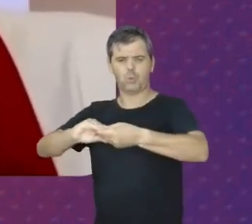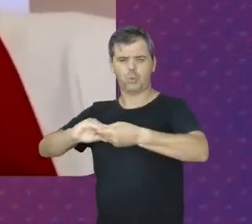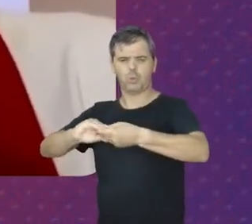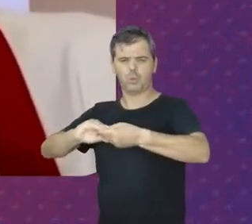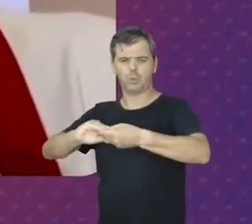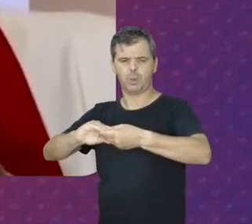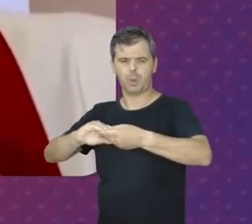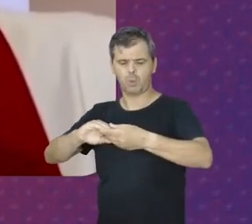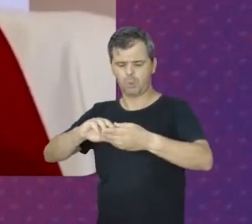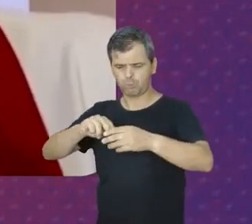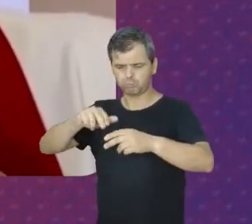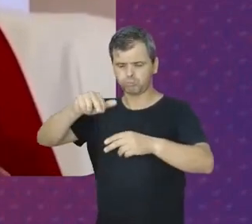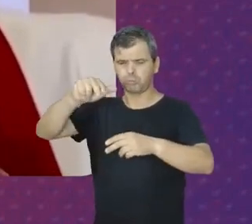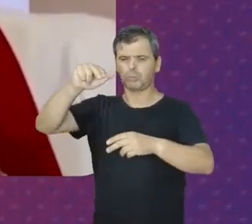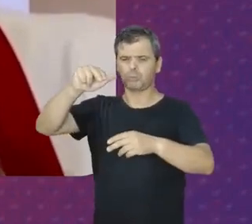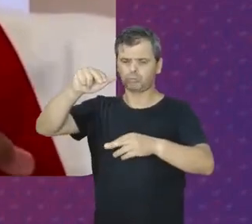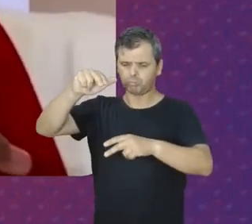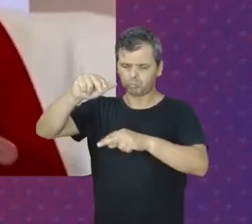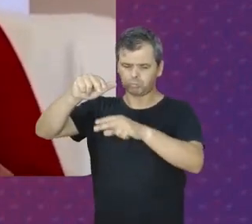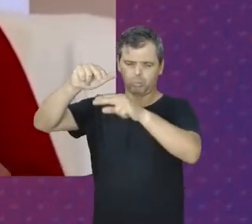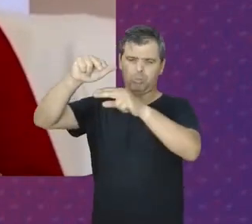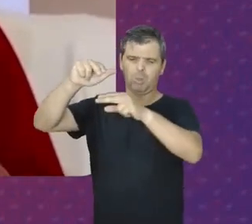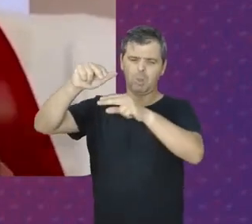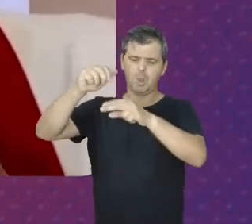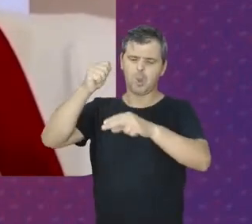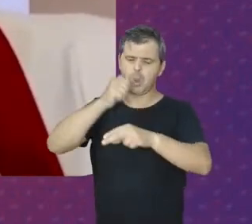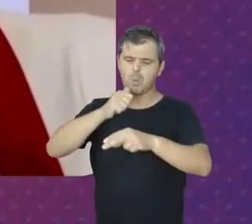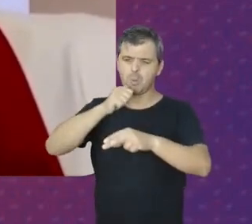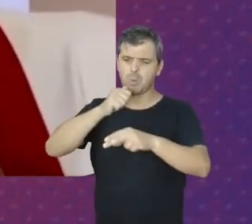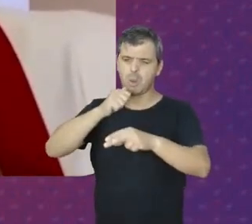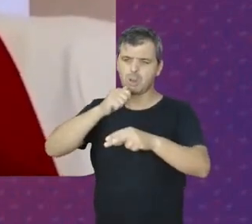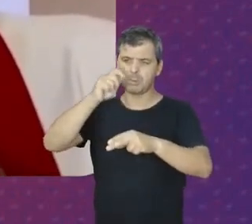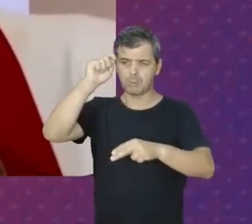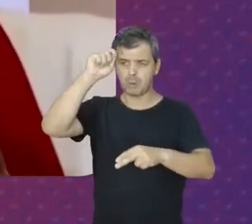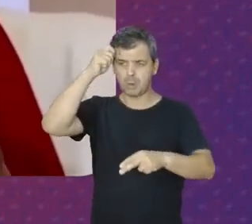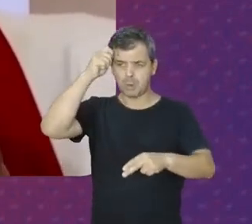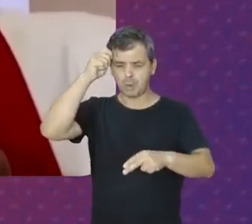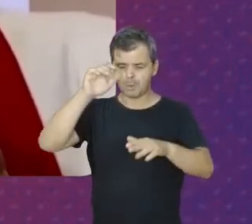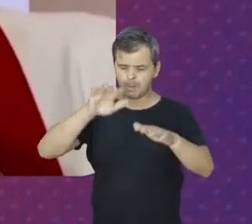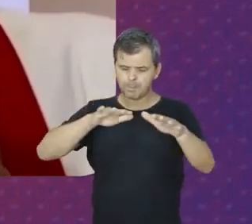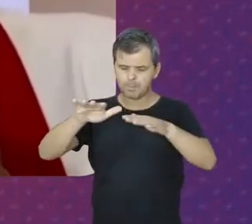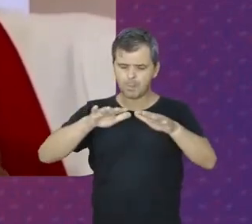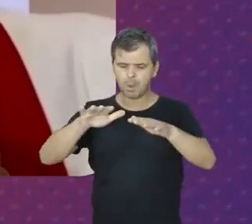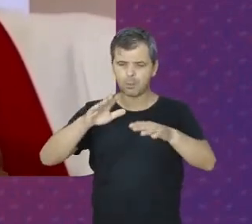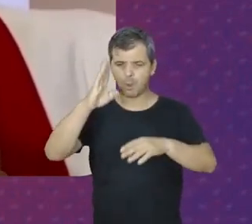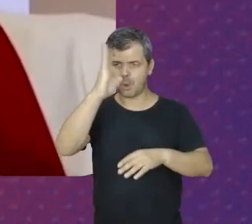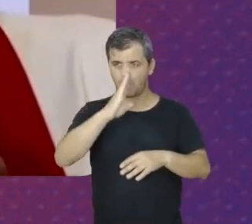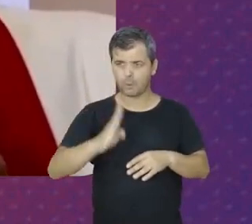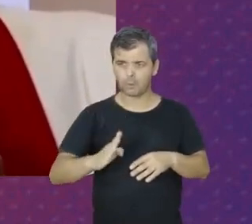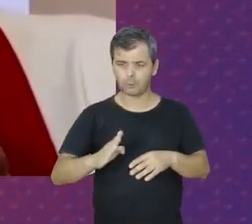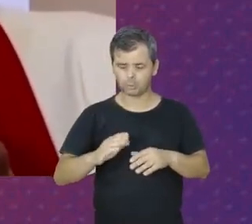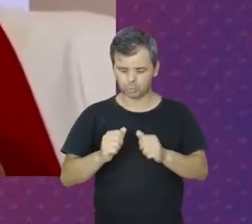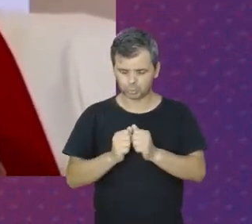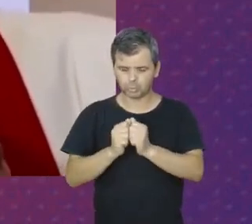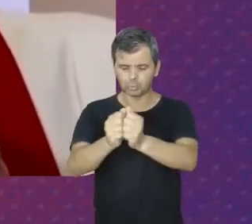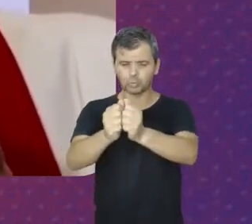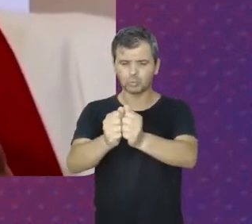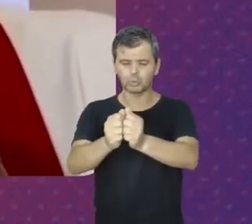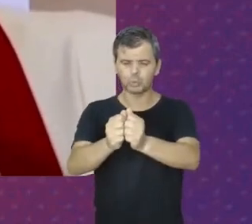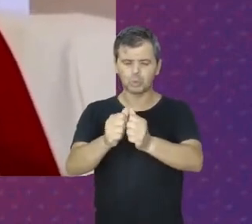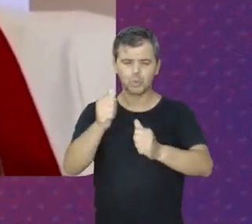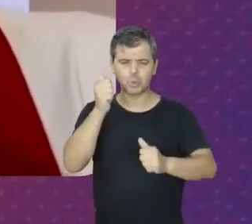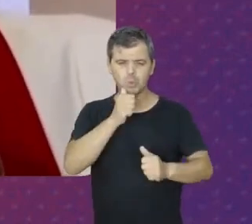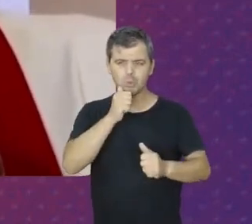Uma sobe e puxa a outra. Mulheres negras movem o Brasil. Junto com as outras